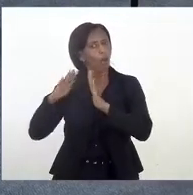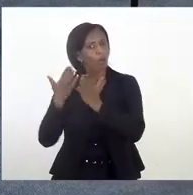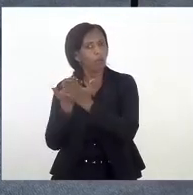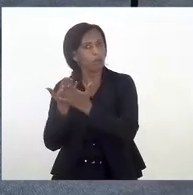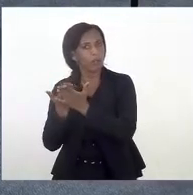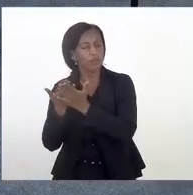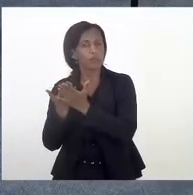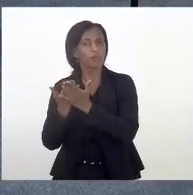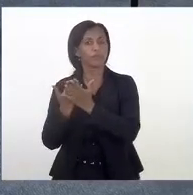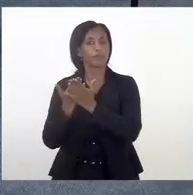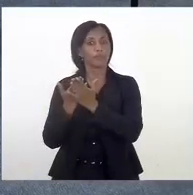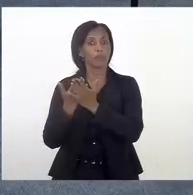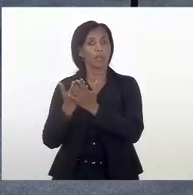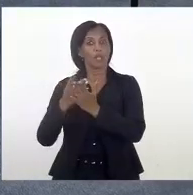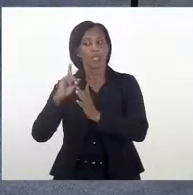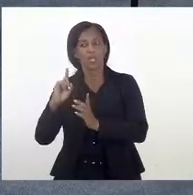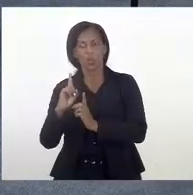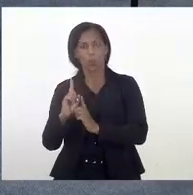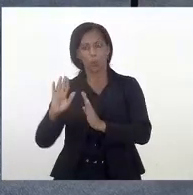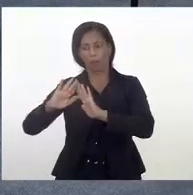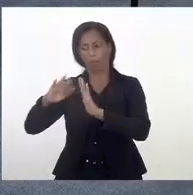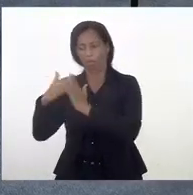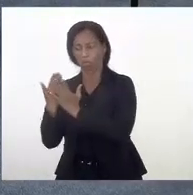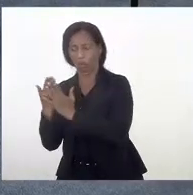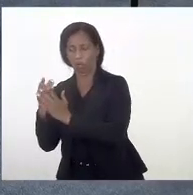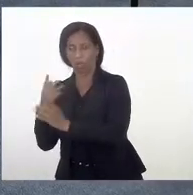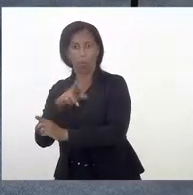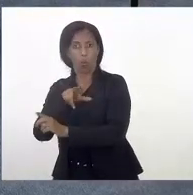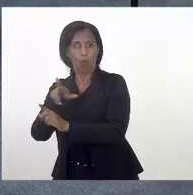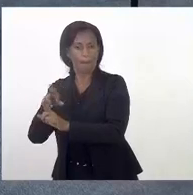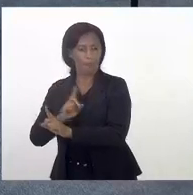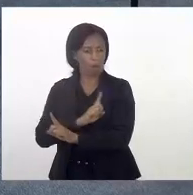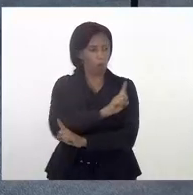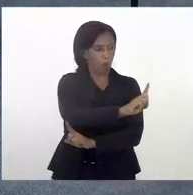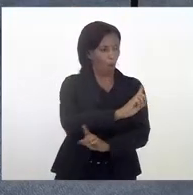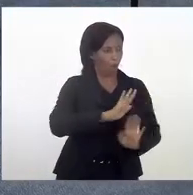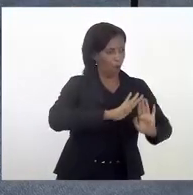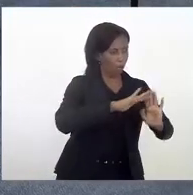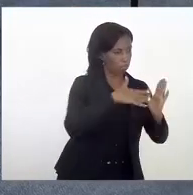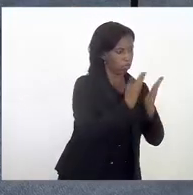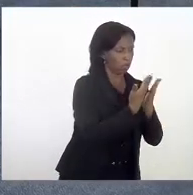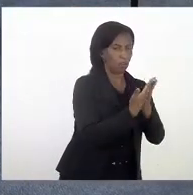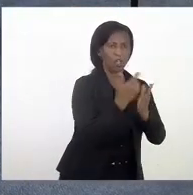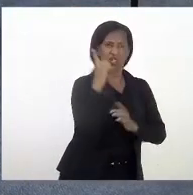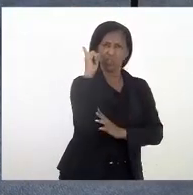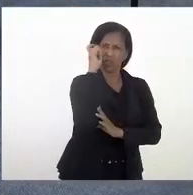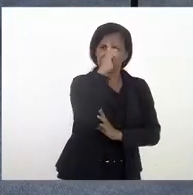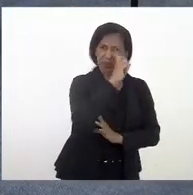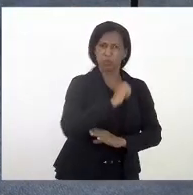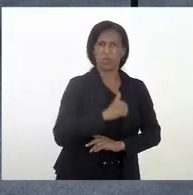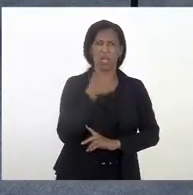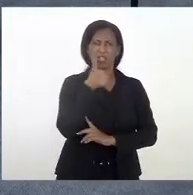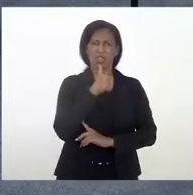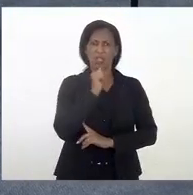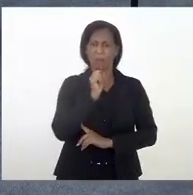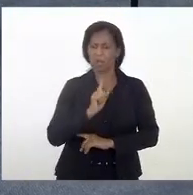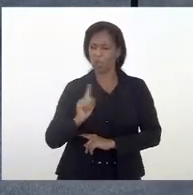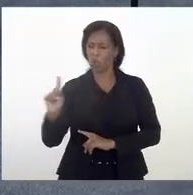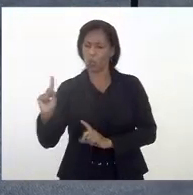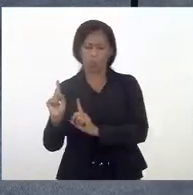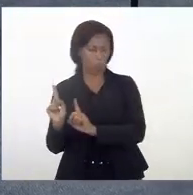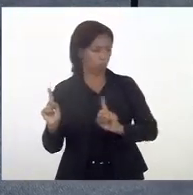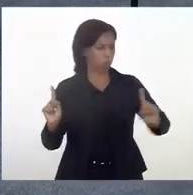e que a escola uma é próxima da outra mas que há uma dificuldade de levá-los de uma